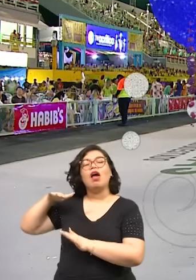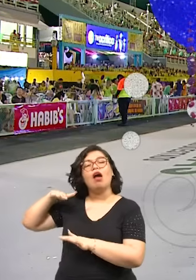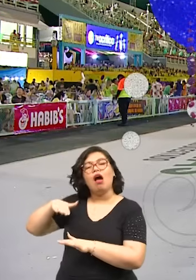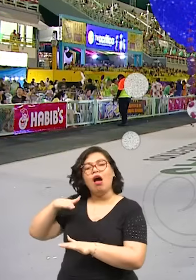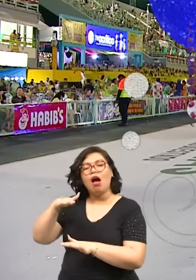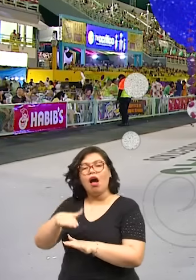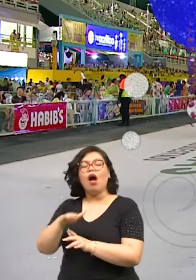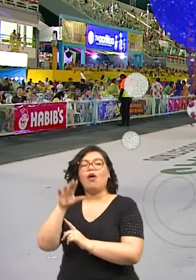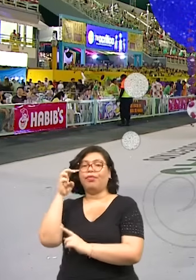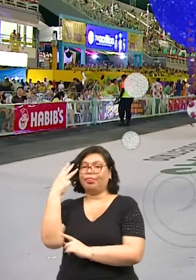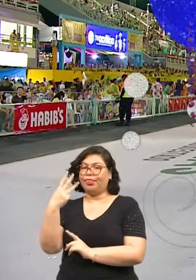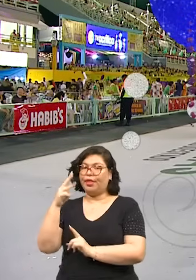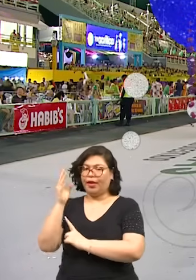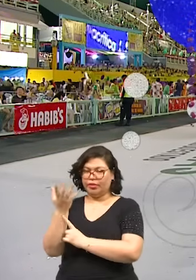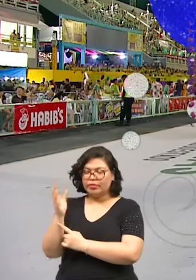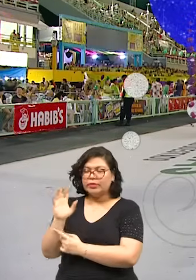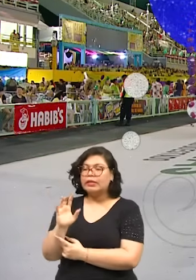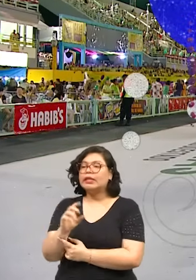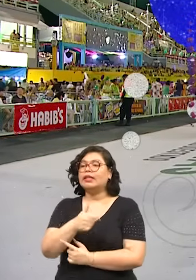17 alas,